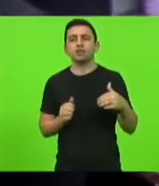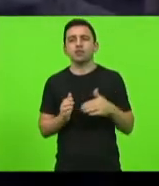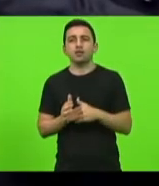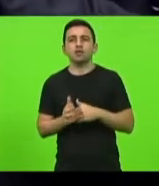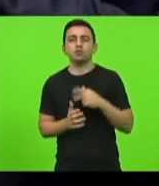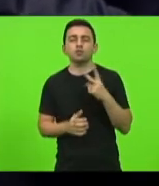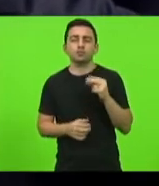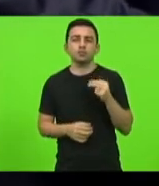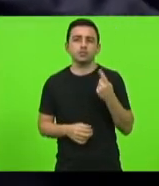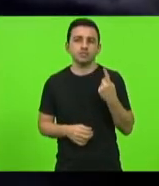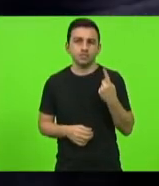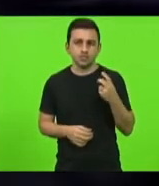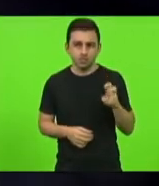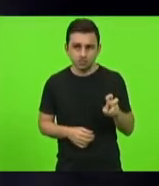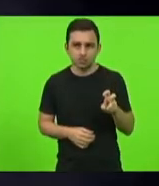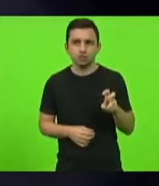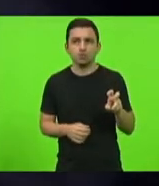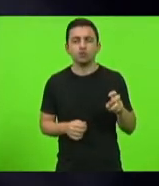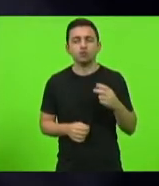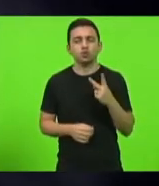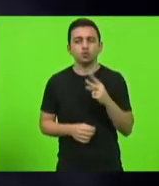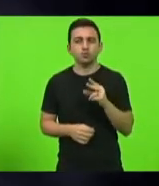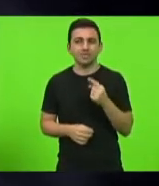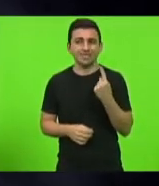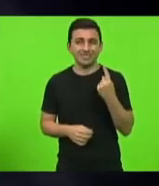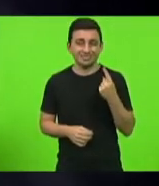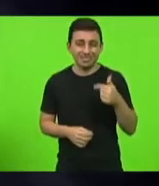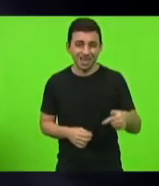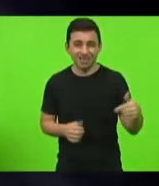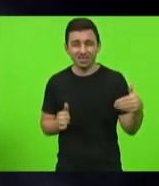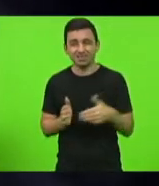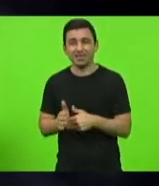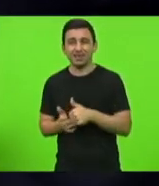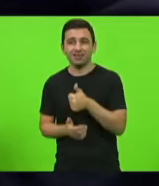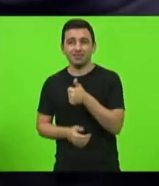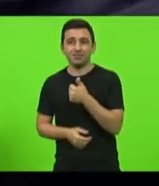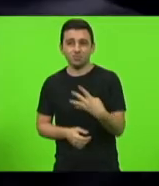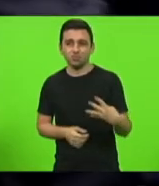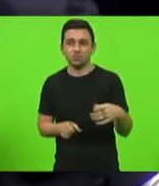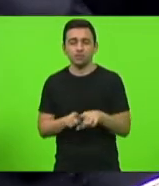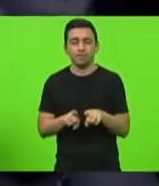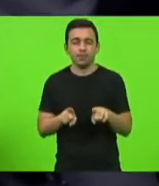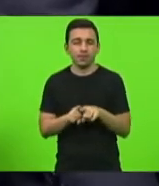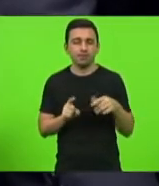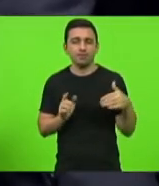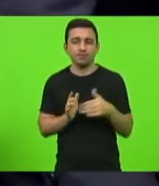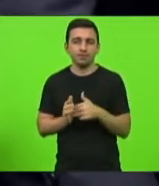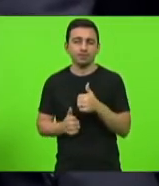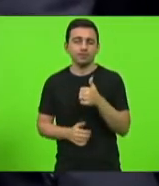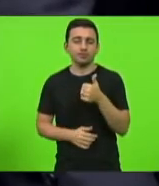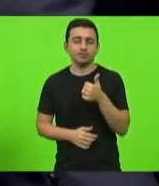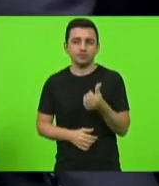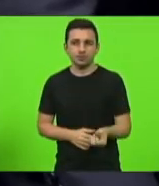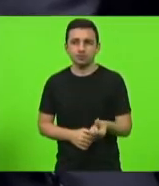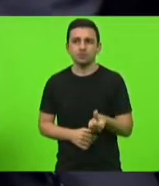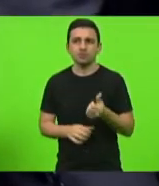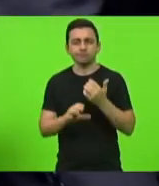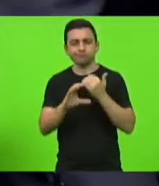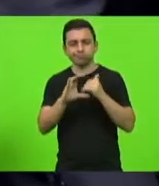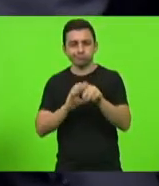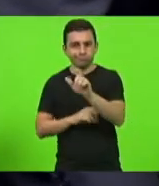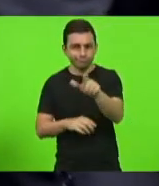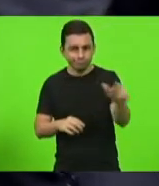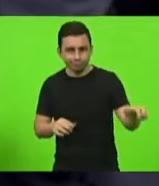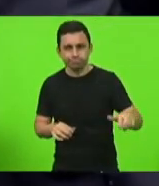2105, 2107 a 2114 e 2116. Esta presidência comunica e encaminhará aos destinatários,